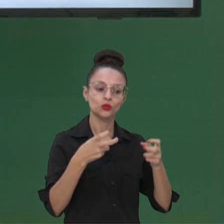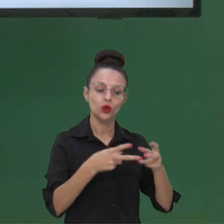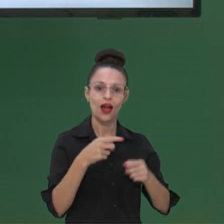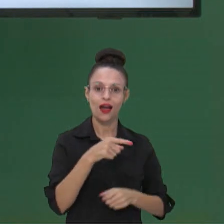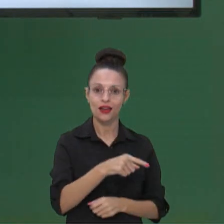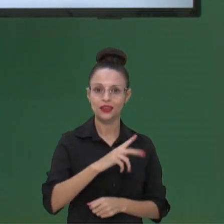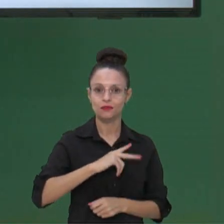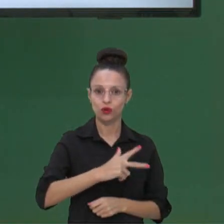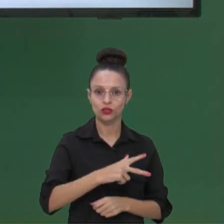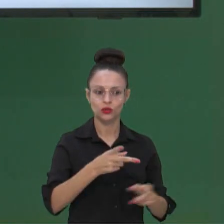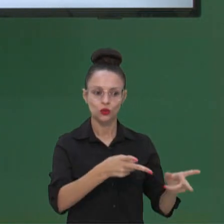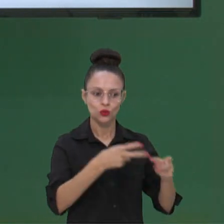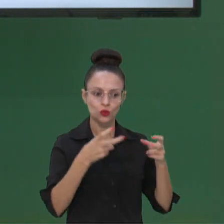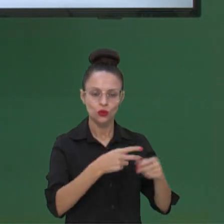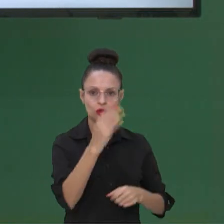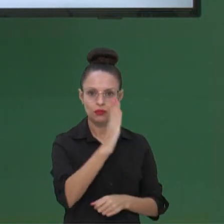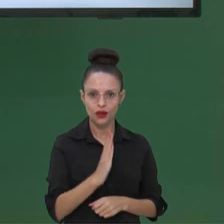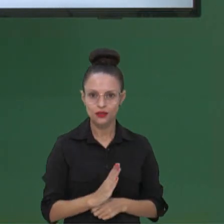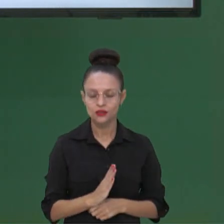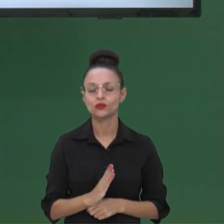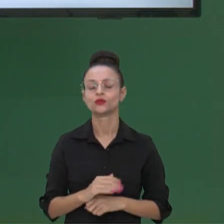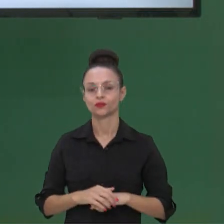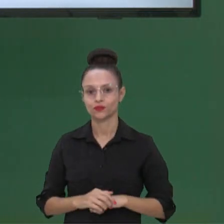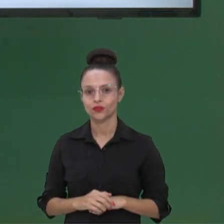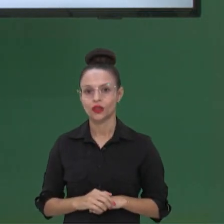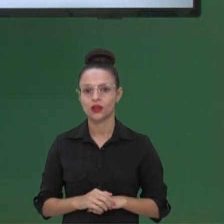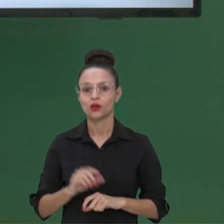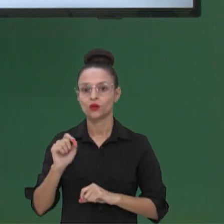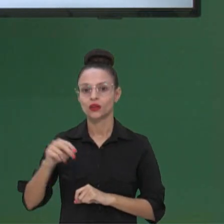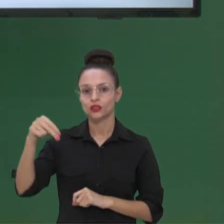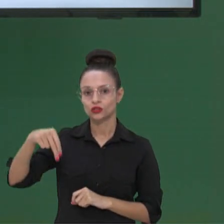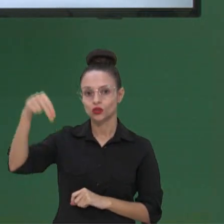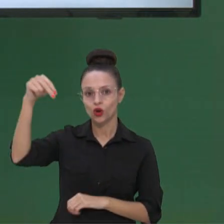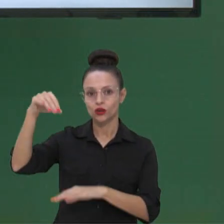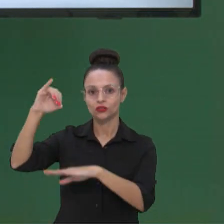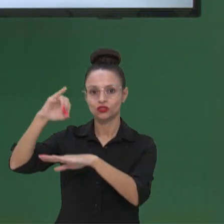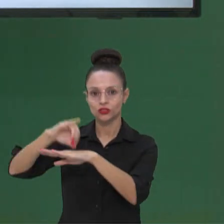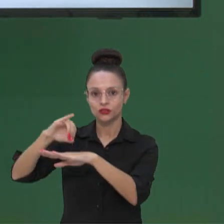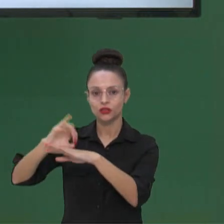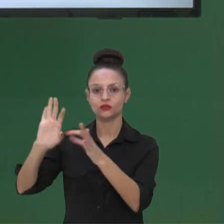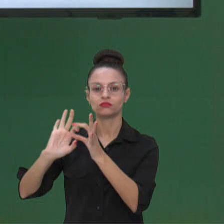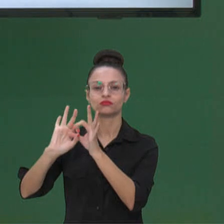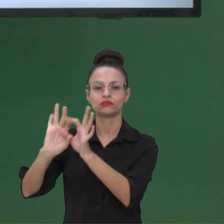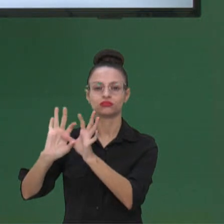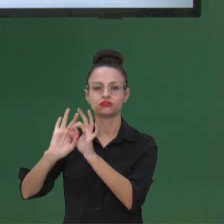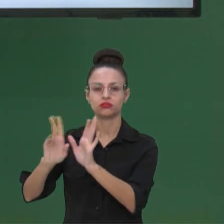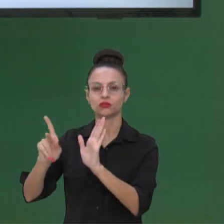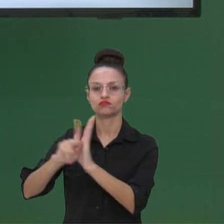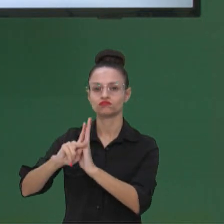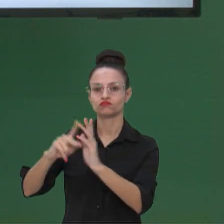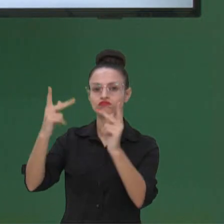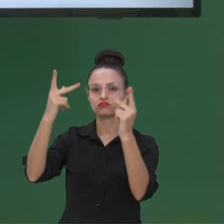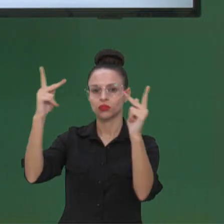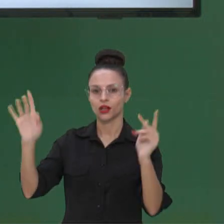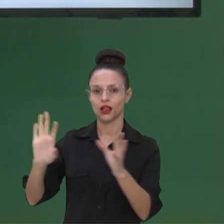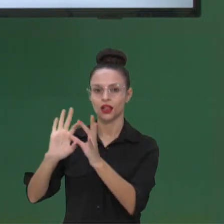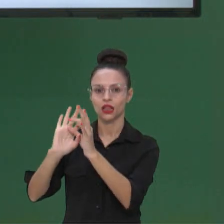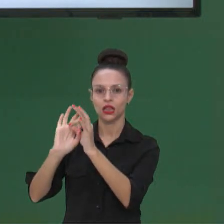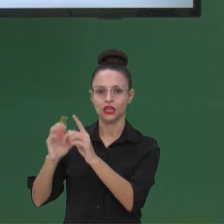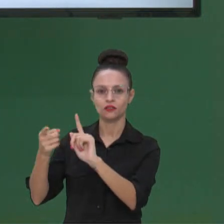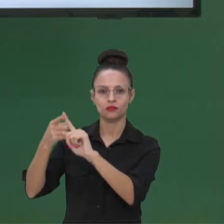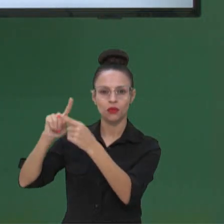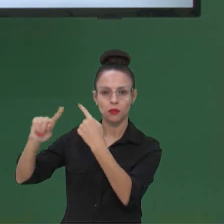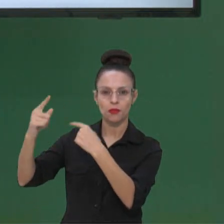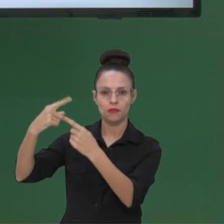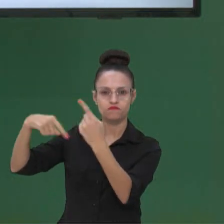exploração. Maior autonomia comercial. As colônias do norte, do centro principalmente, fazendo comércio livremente.